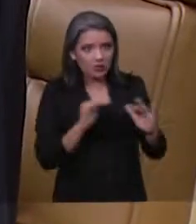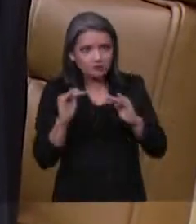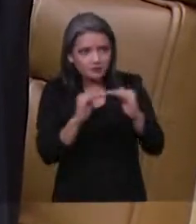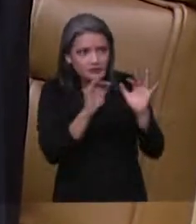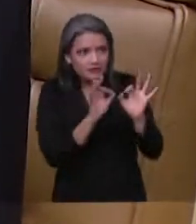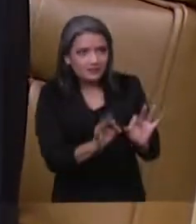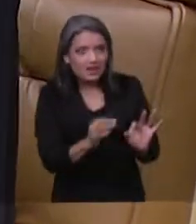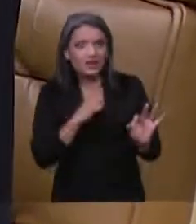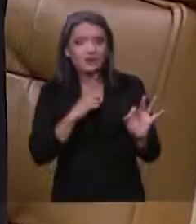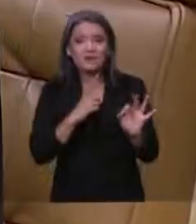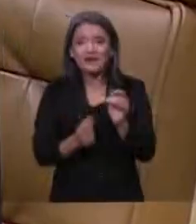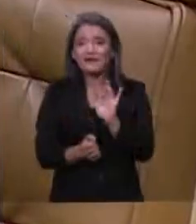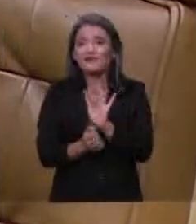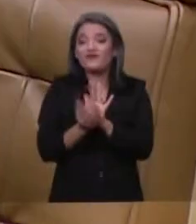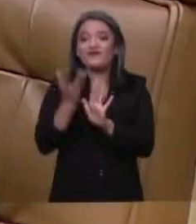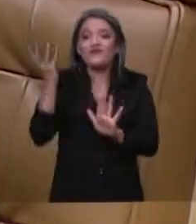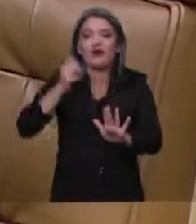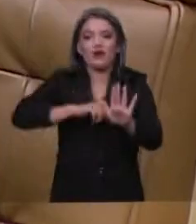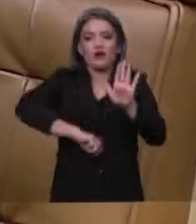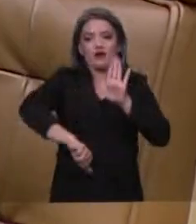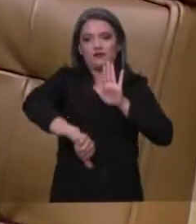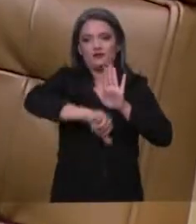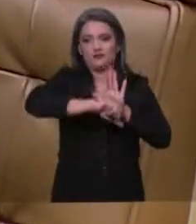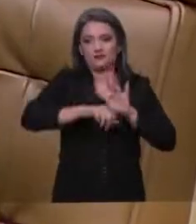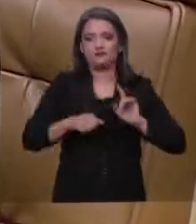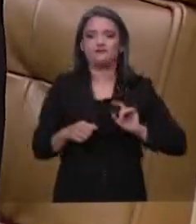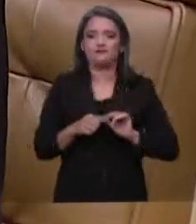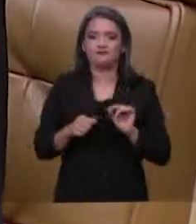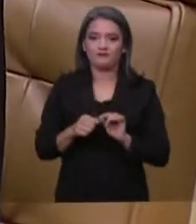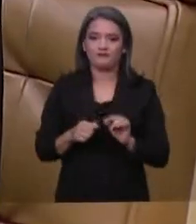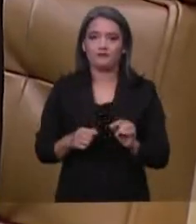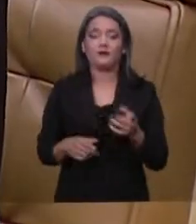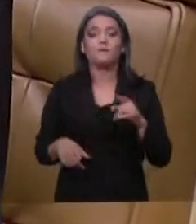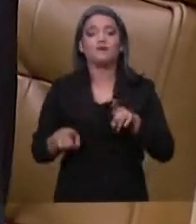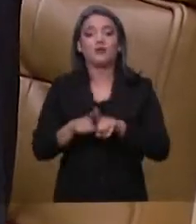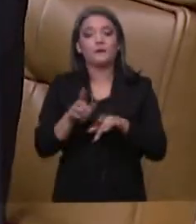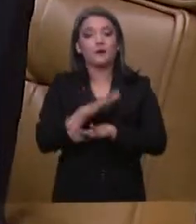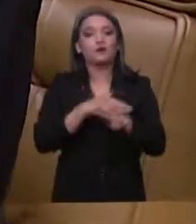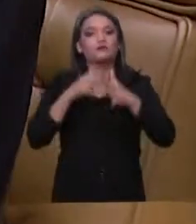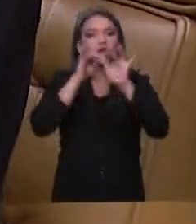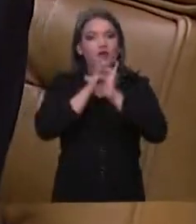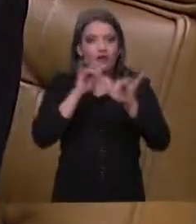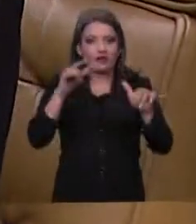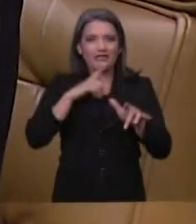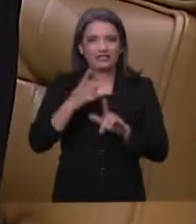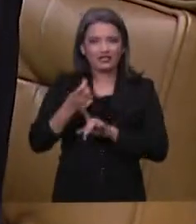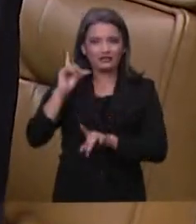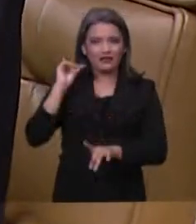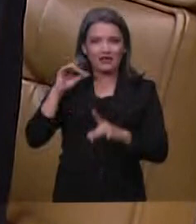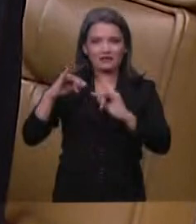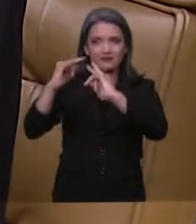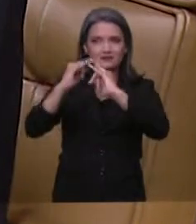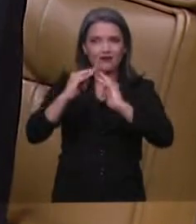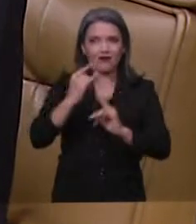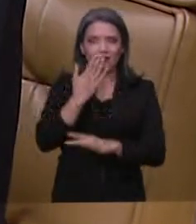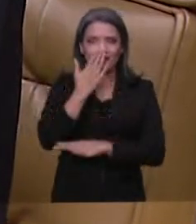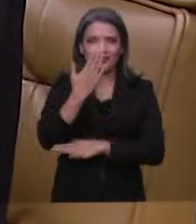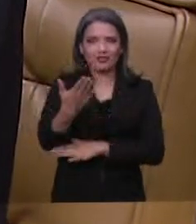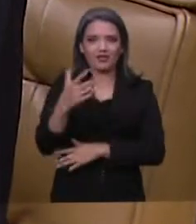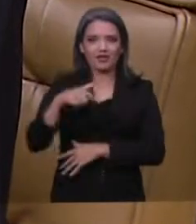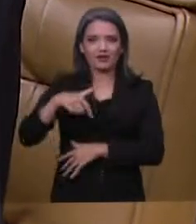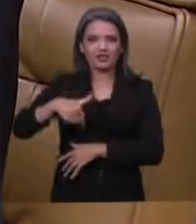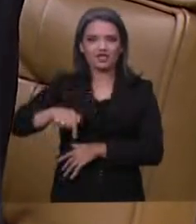número indeterminado de delitos. Os conhecidos e amplamente noticiados acampamentos revelavam uma complexa e